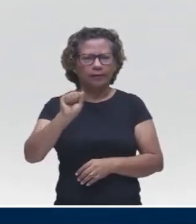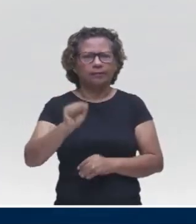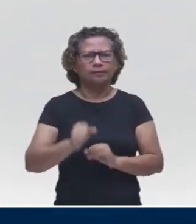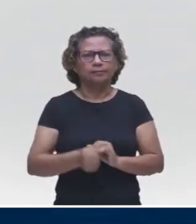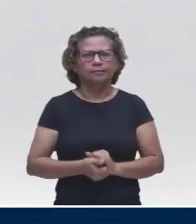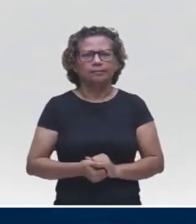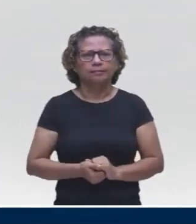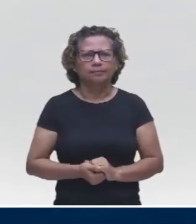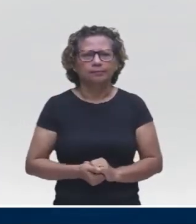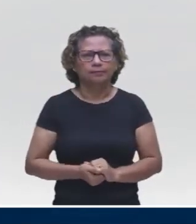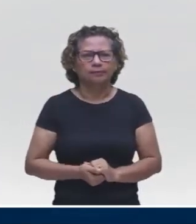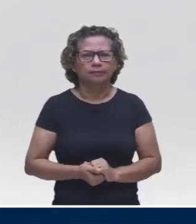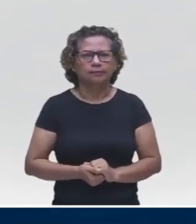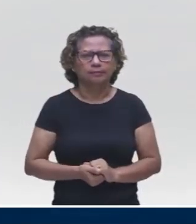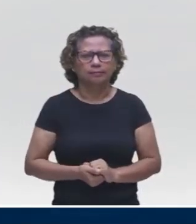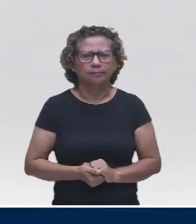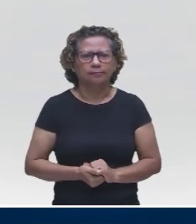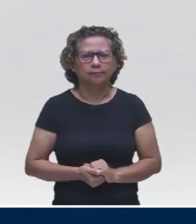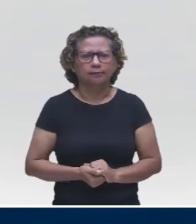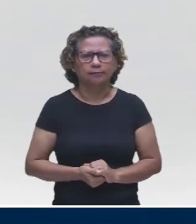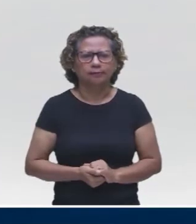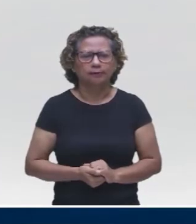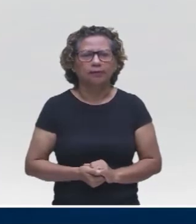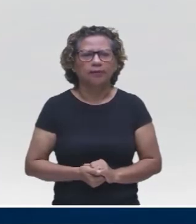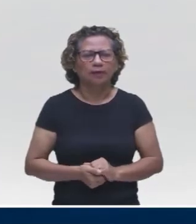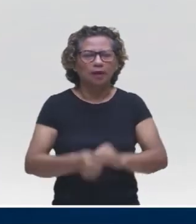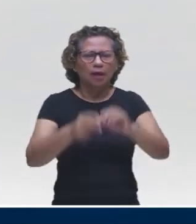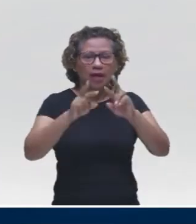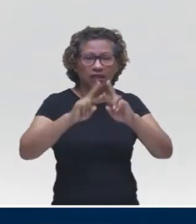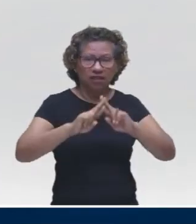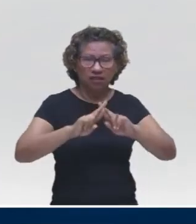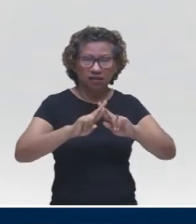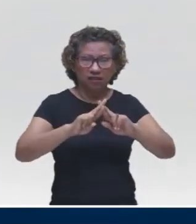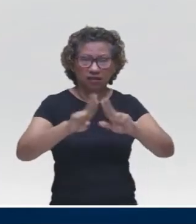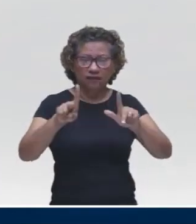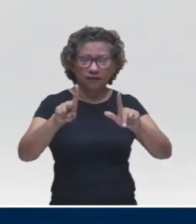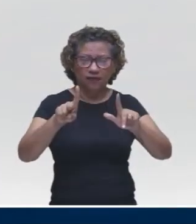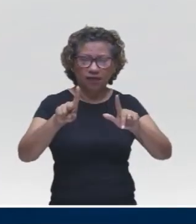necessariamente é diferente de zero.